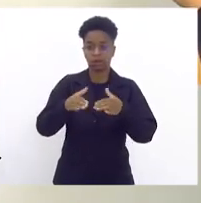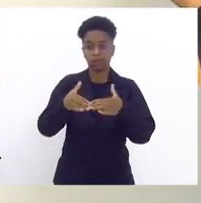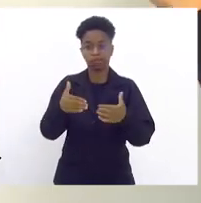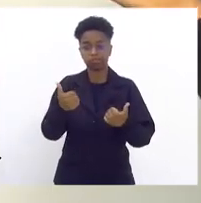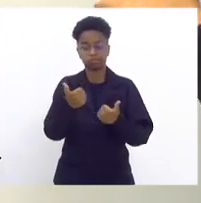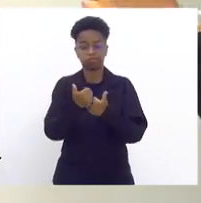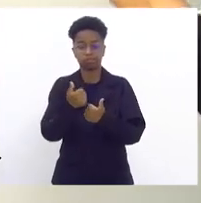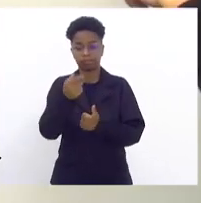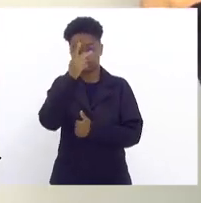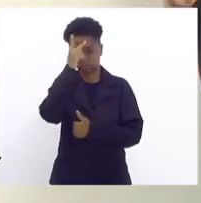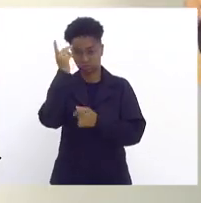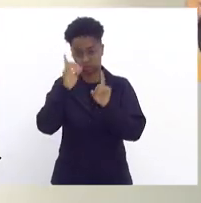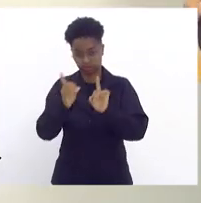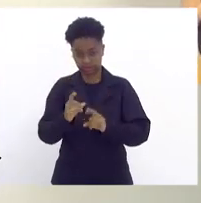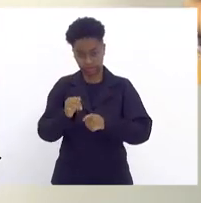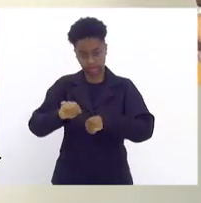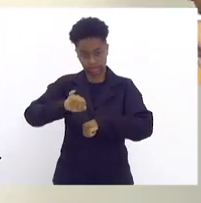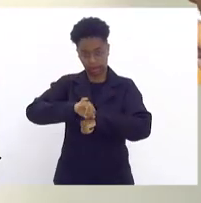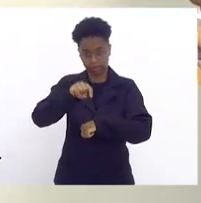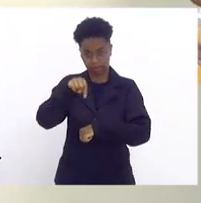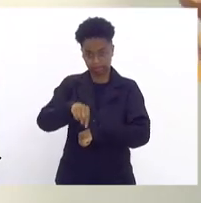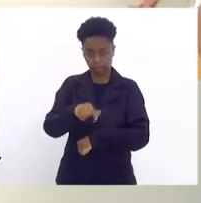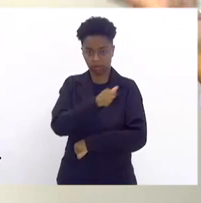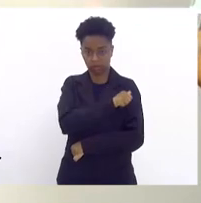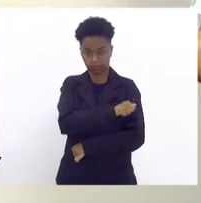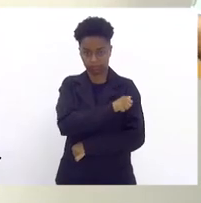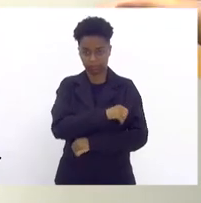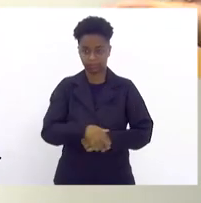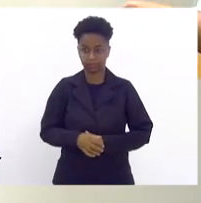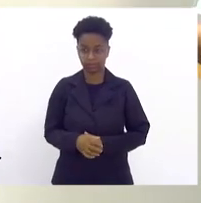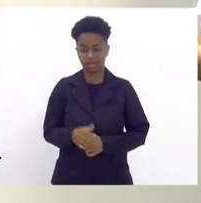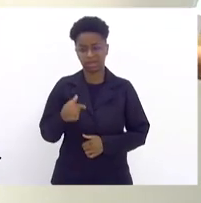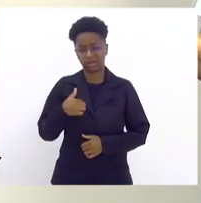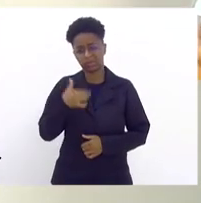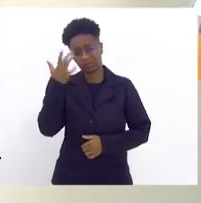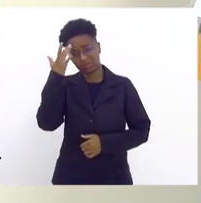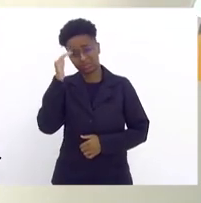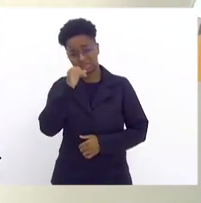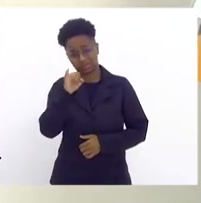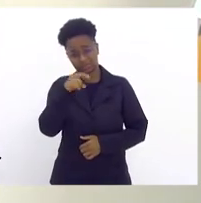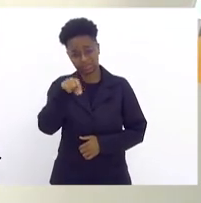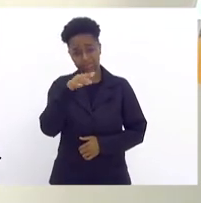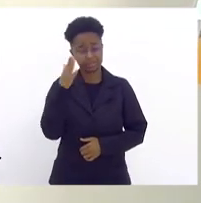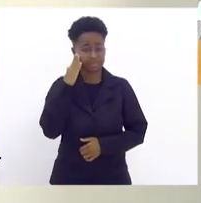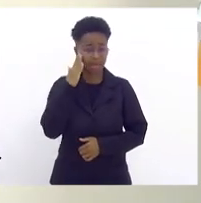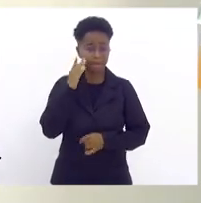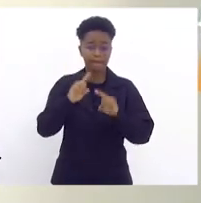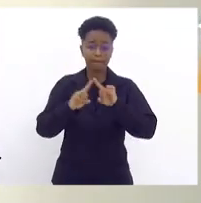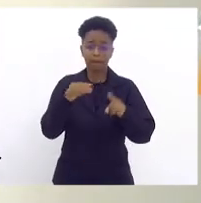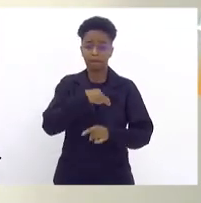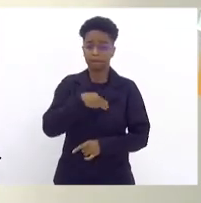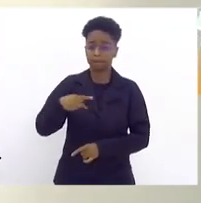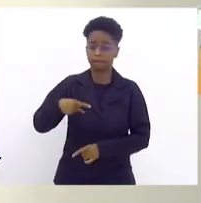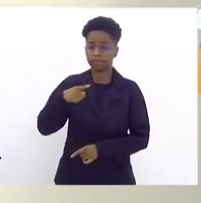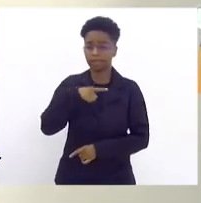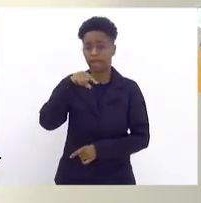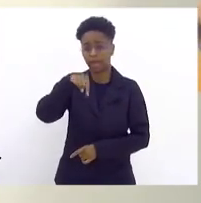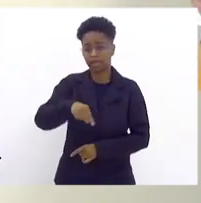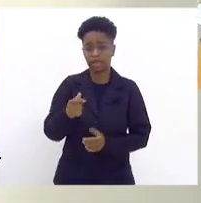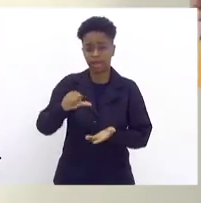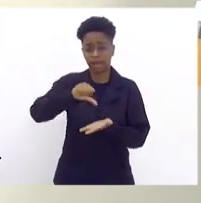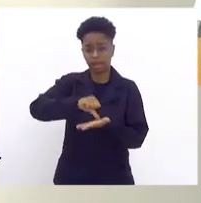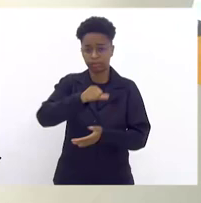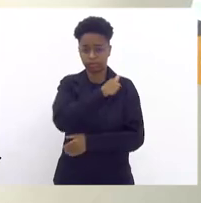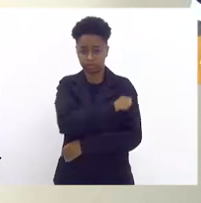da capital na verdade não sei se todos sabem é o ministério público tem aqui na capital do Rio de Janeiro